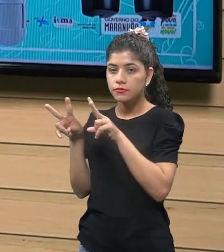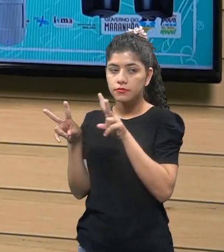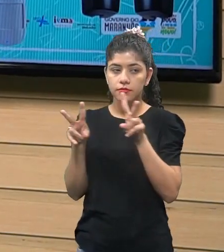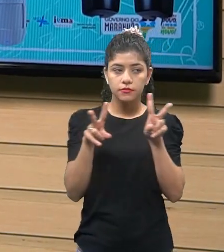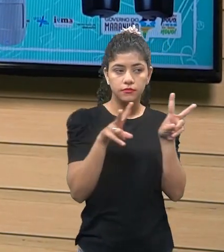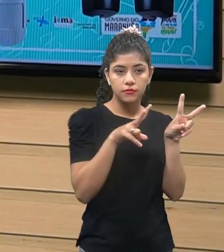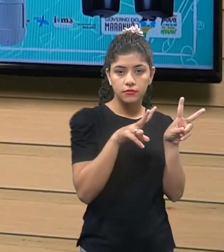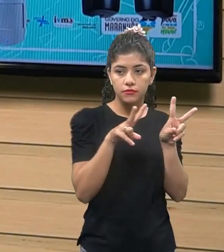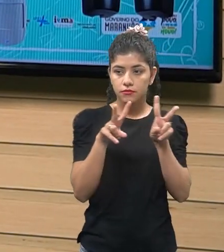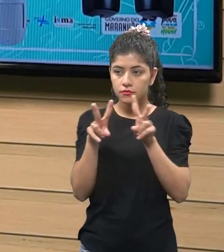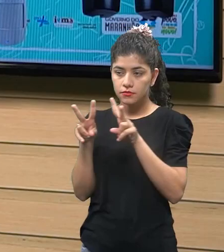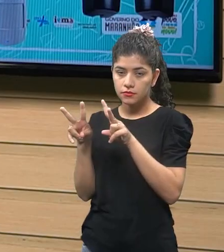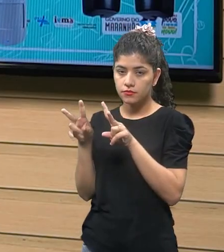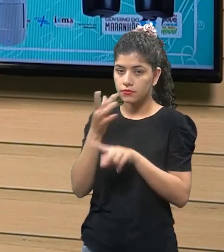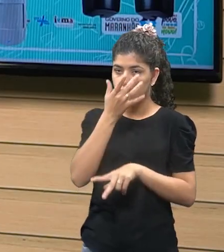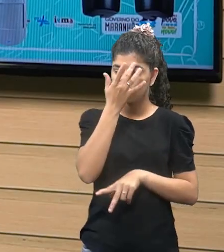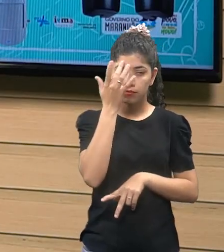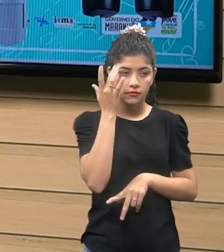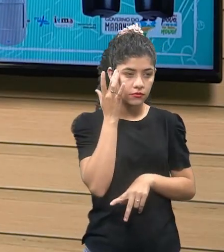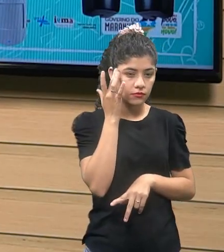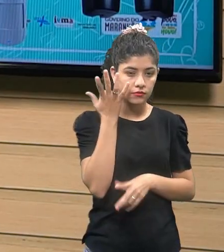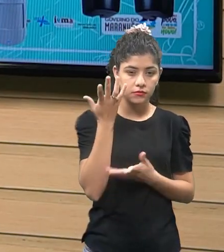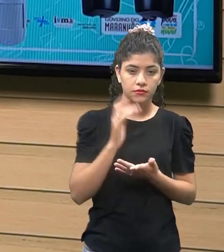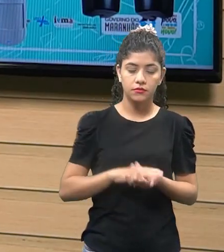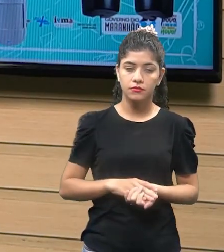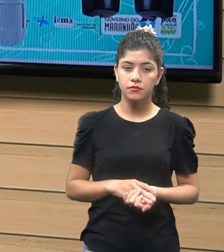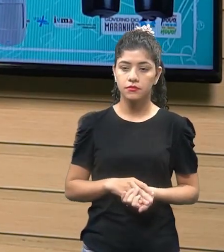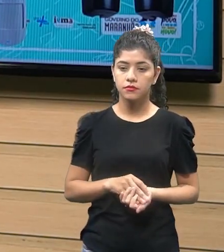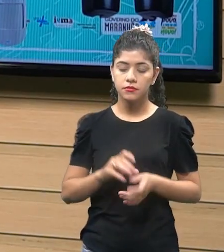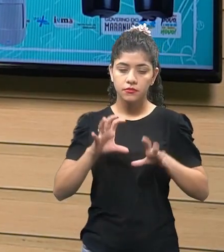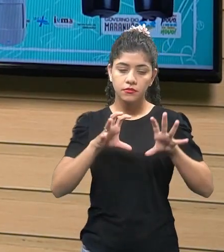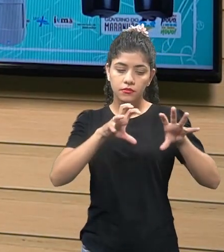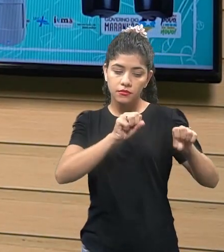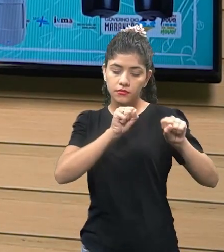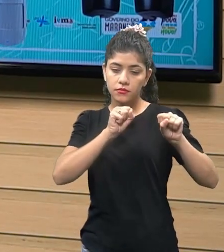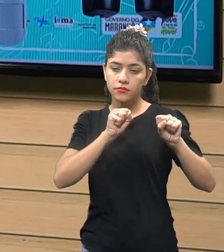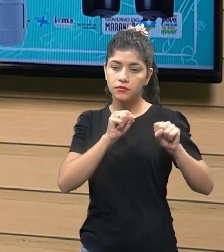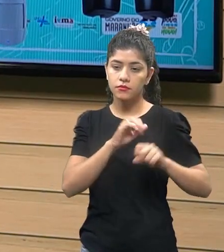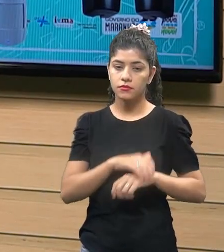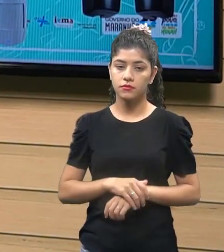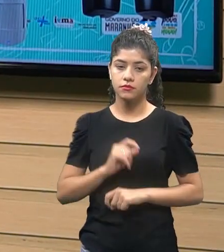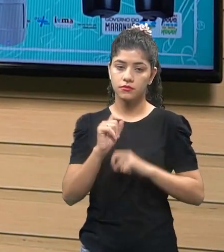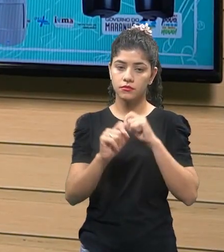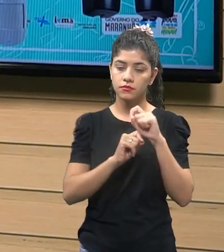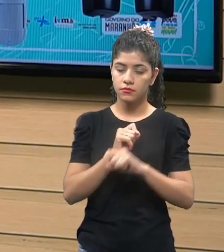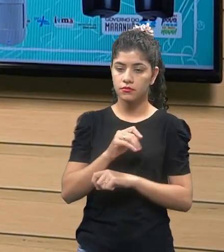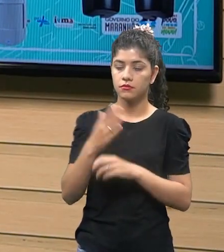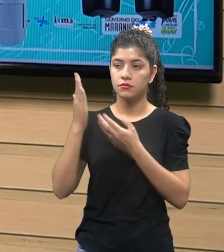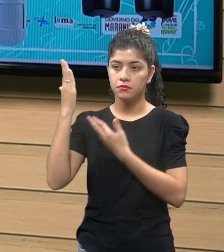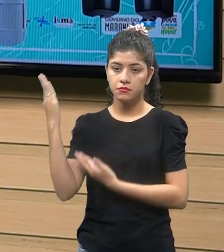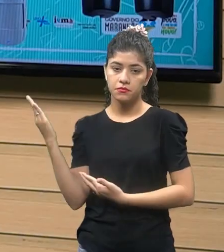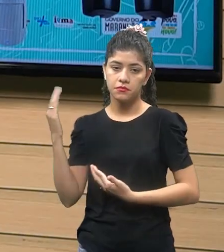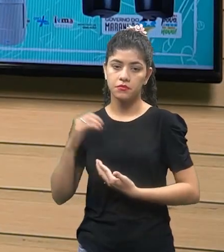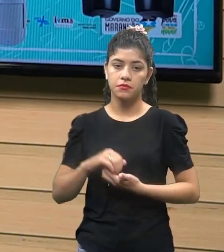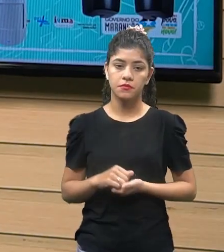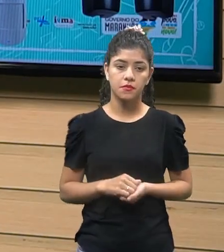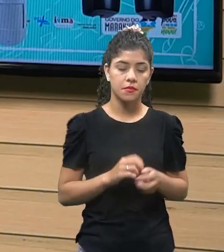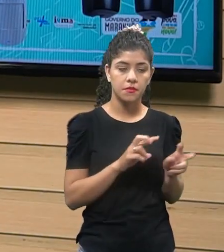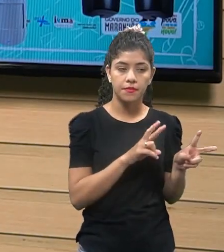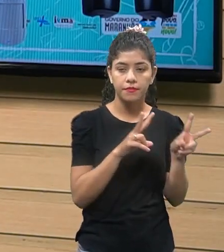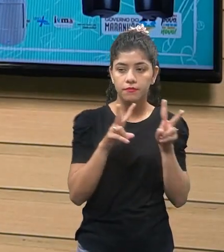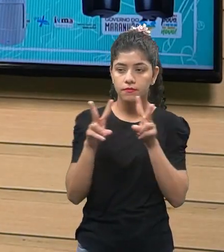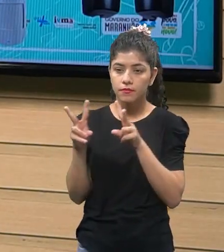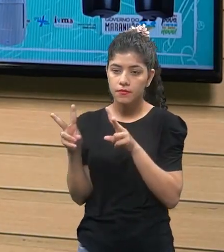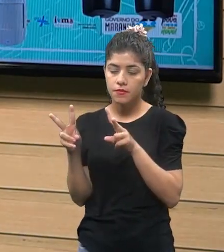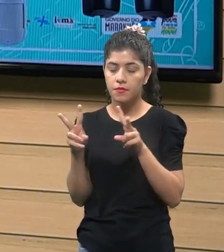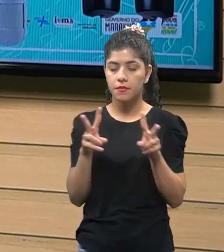observava as presas, no caso assim, né? Através de uma radiação infravermelho que era